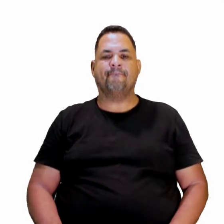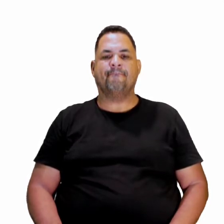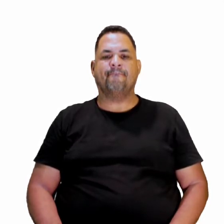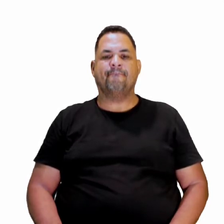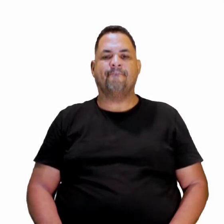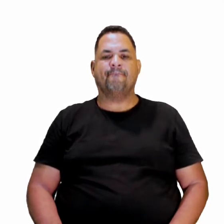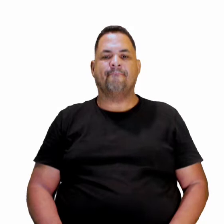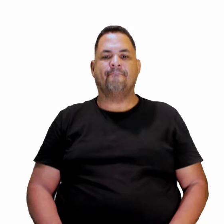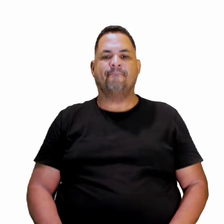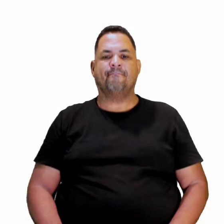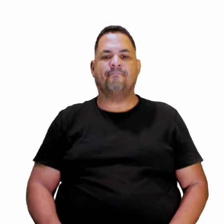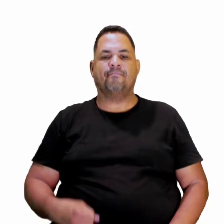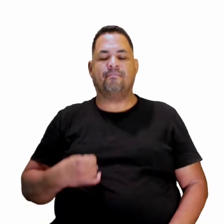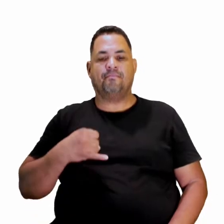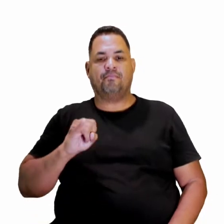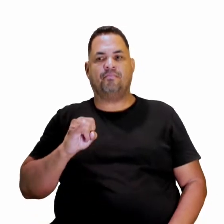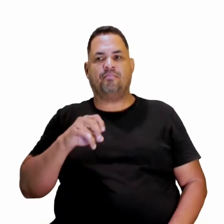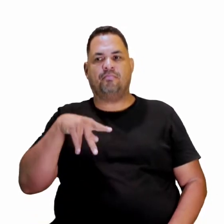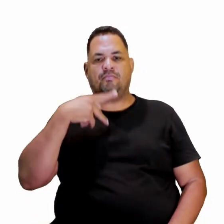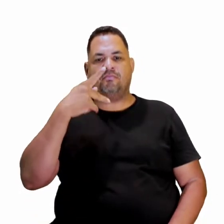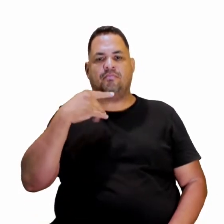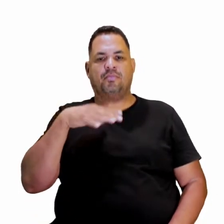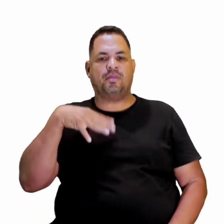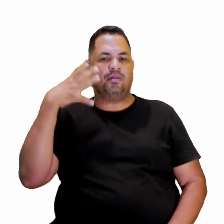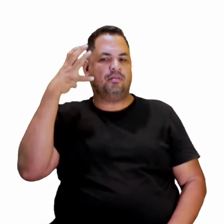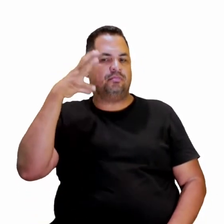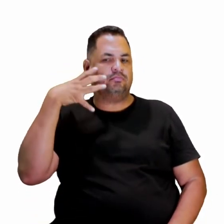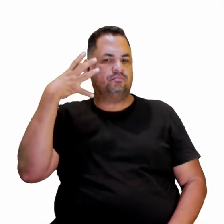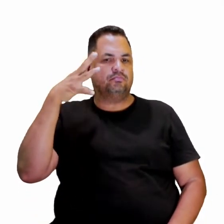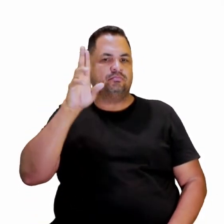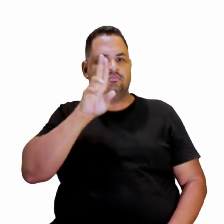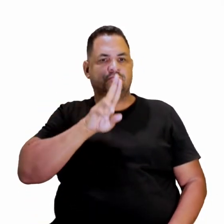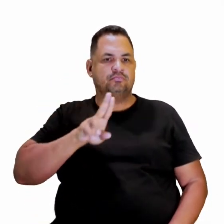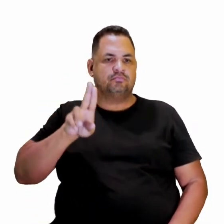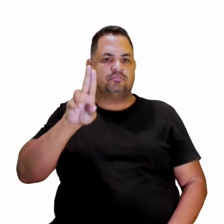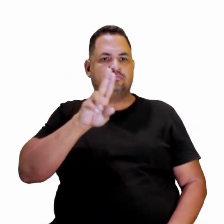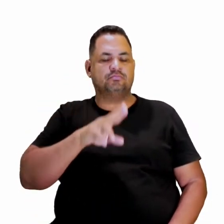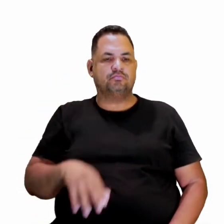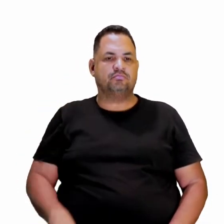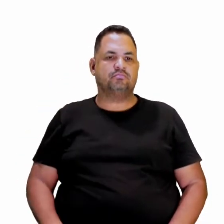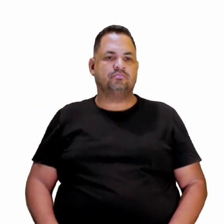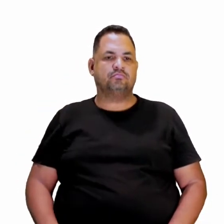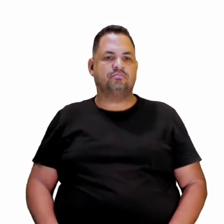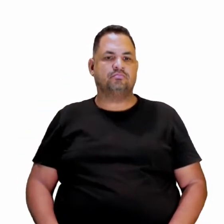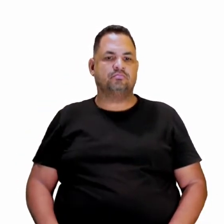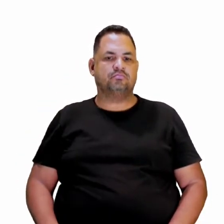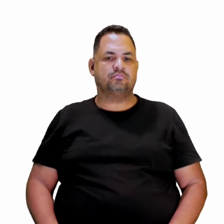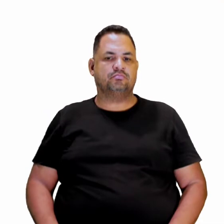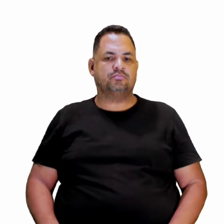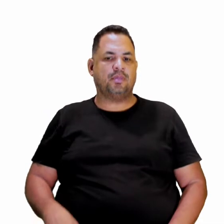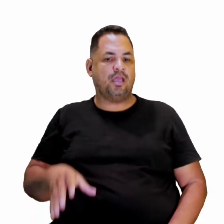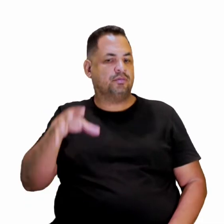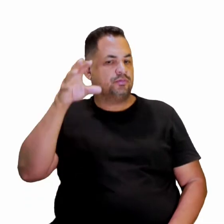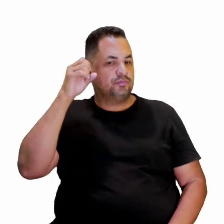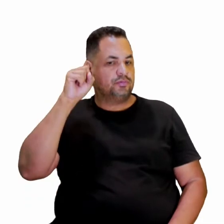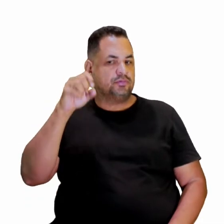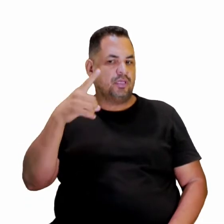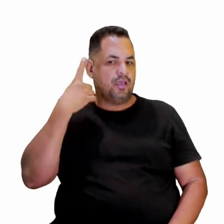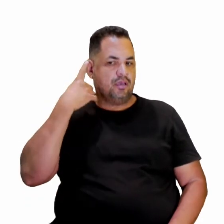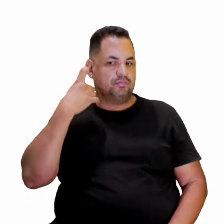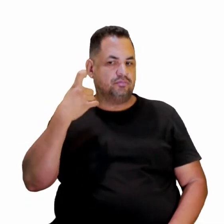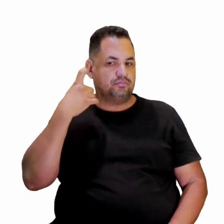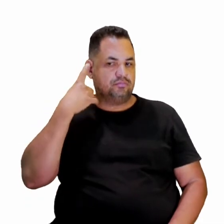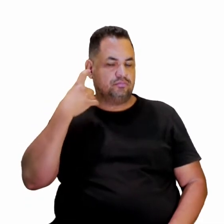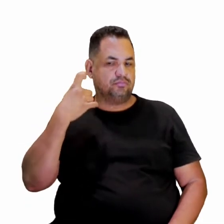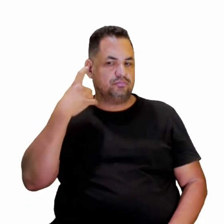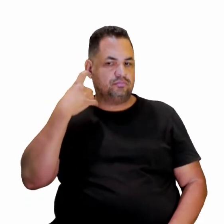garden. Então, se ela tá falando de música, a gente só pode usar o verbo listen, que é o verbo escutar.